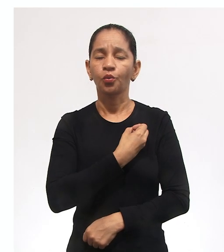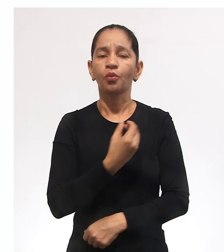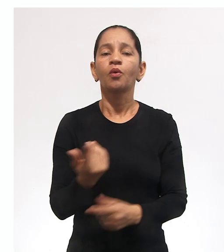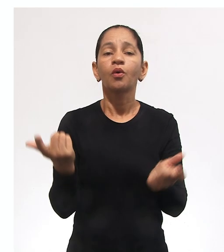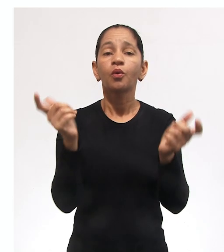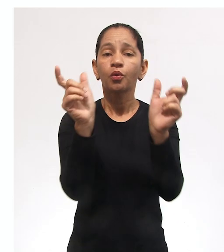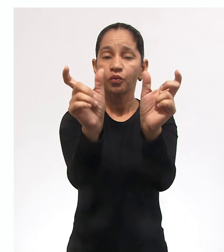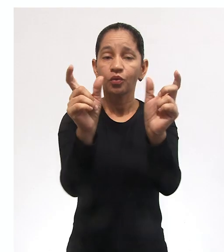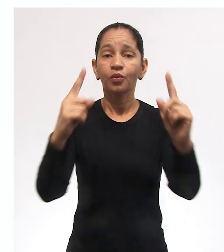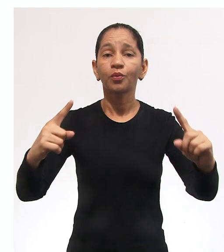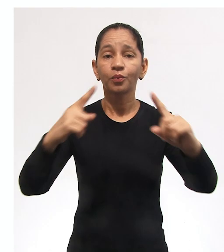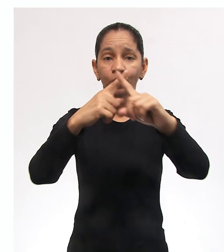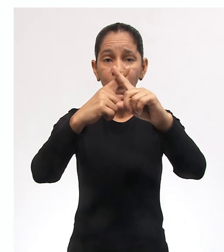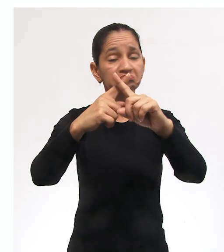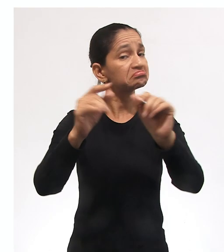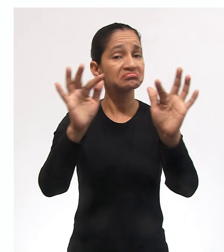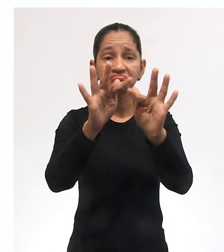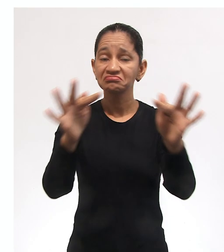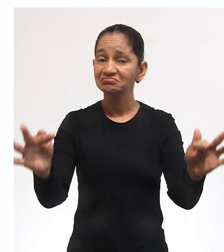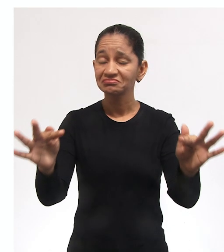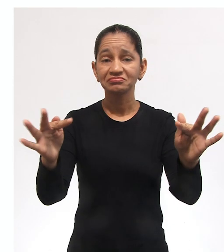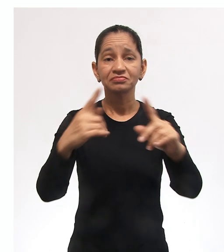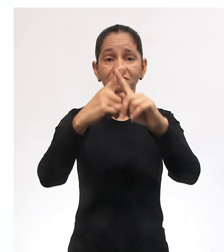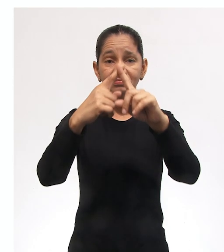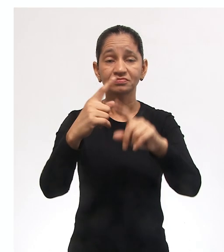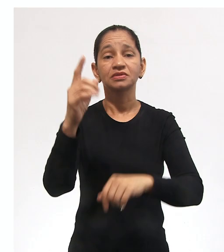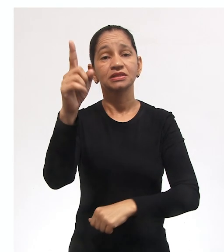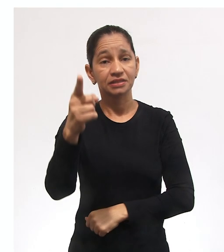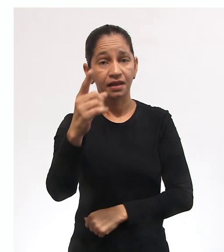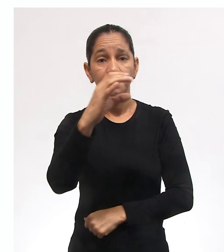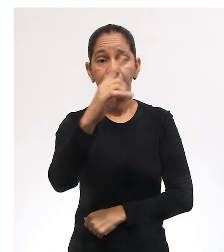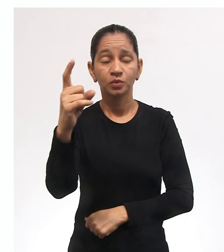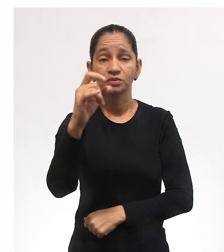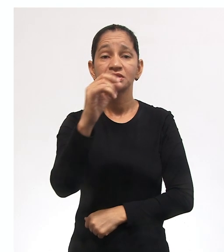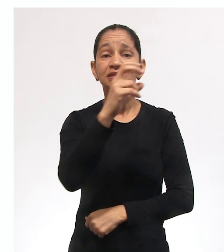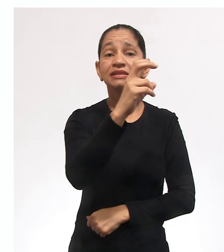valor? Eu faço a multiplicação dessa porcentagem. Então, é